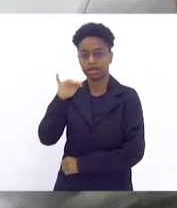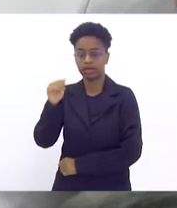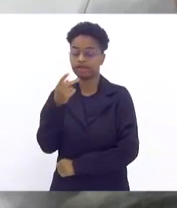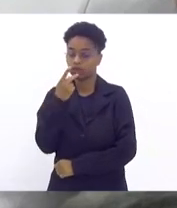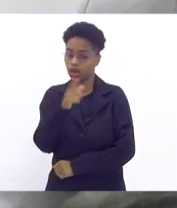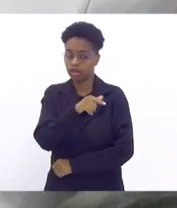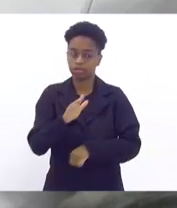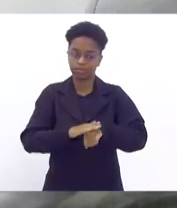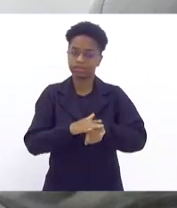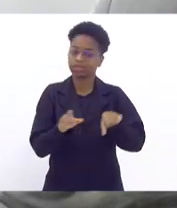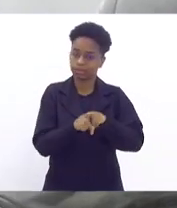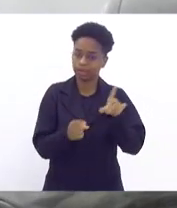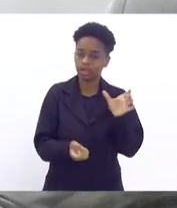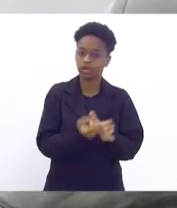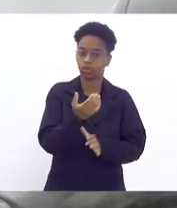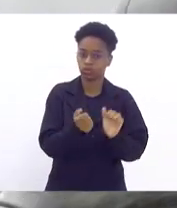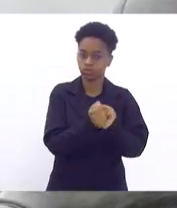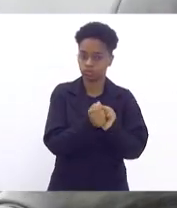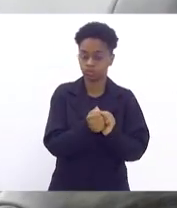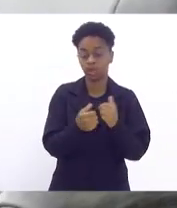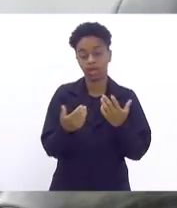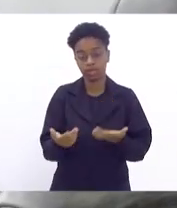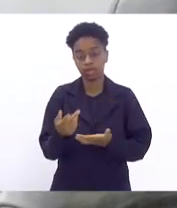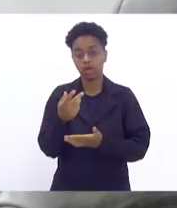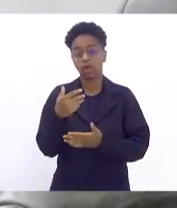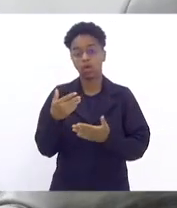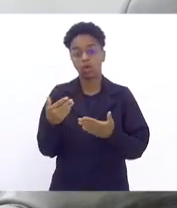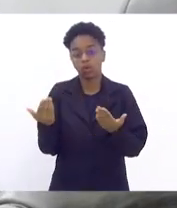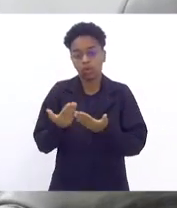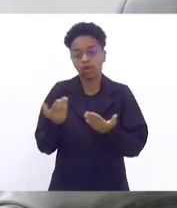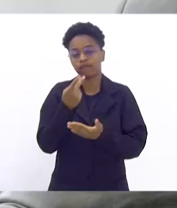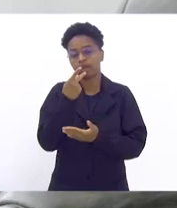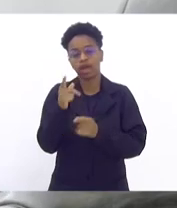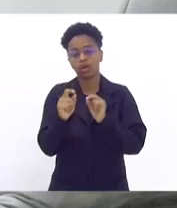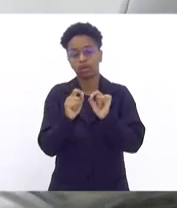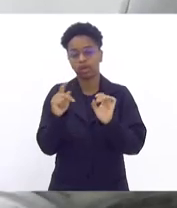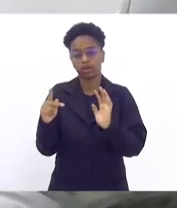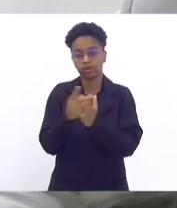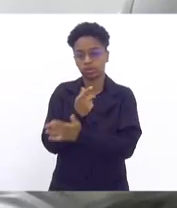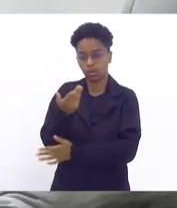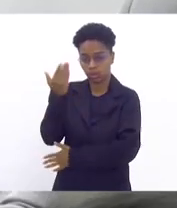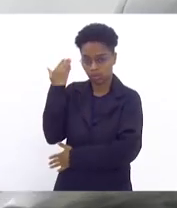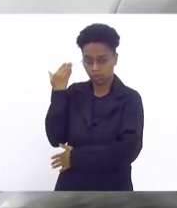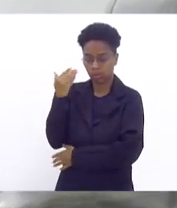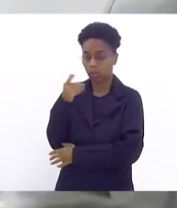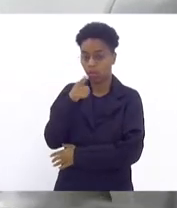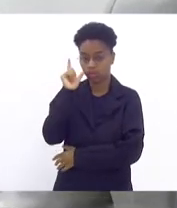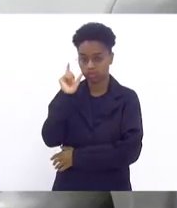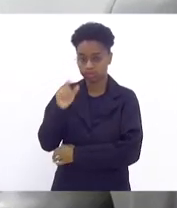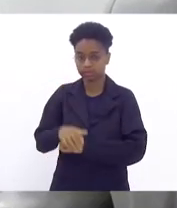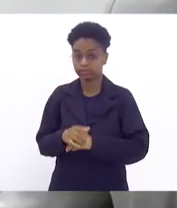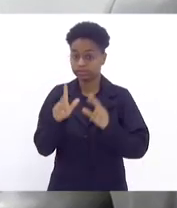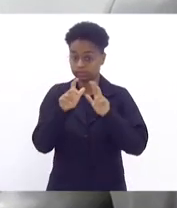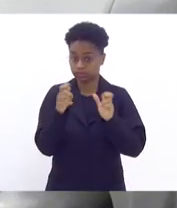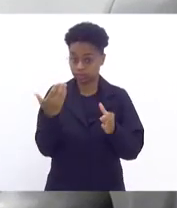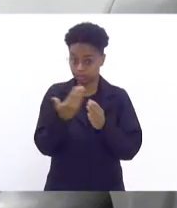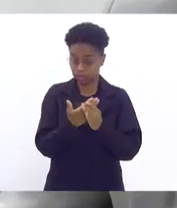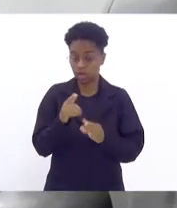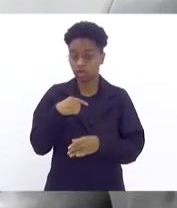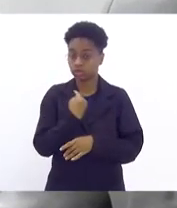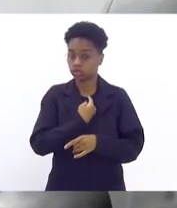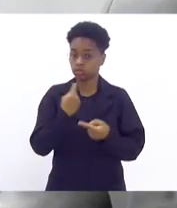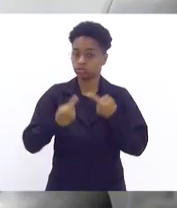o autor então pra gente fazer aqui a o apanhado no que foi só para antecipar No que diz respeito ao processo nós discutimos